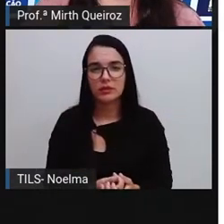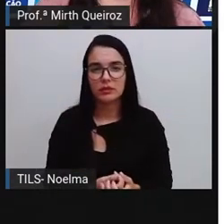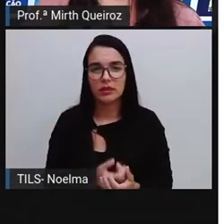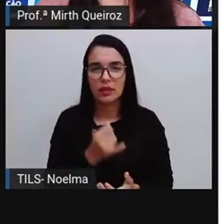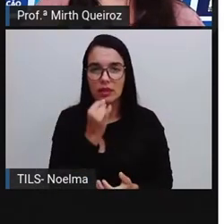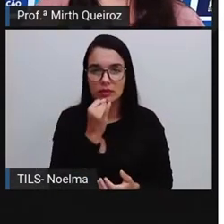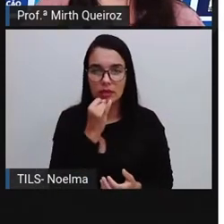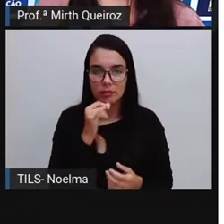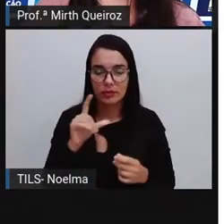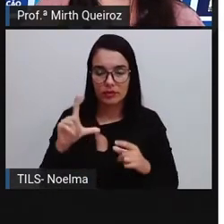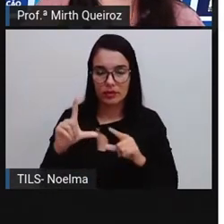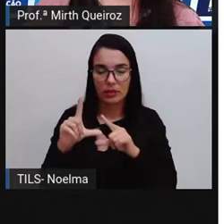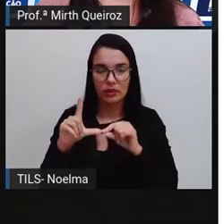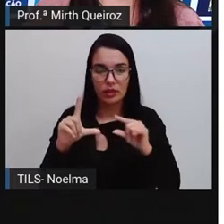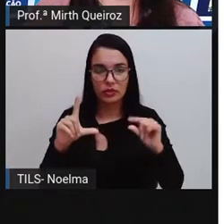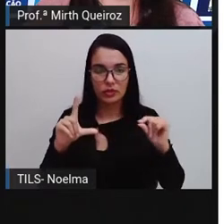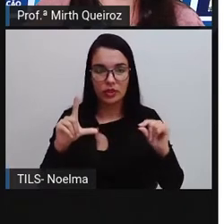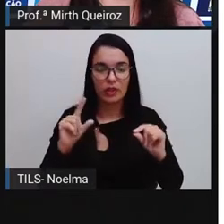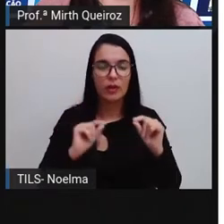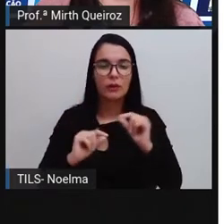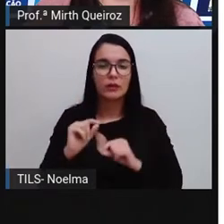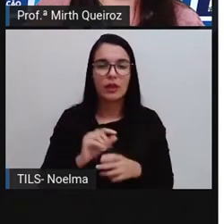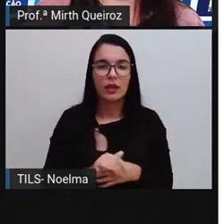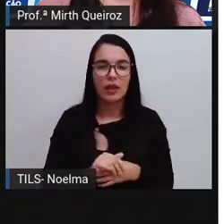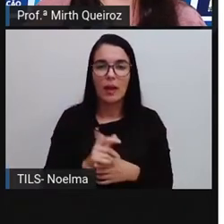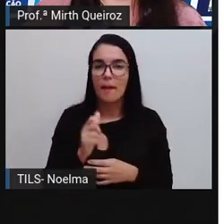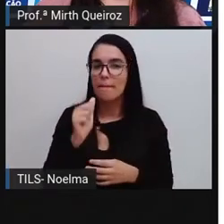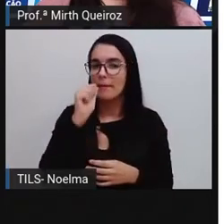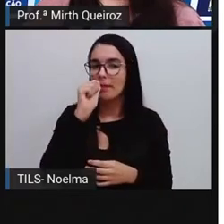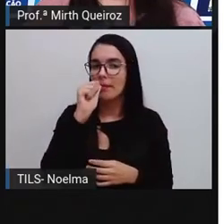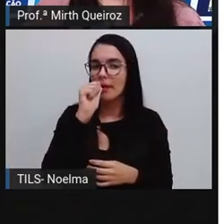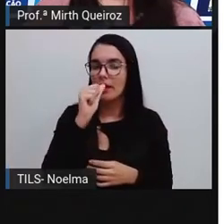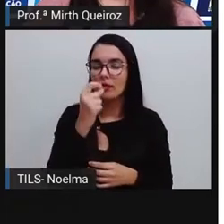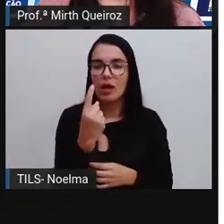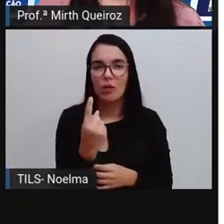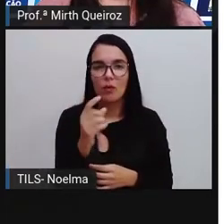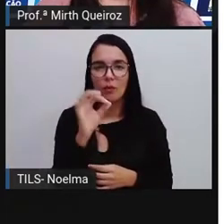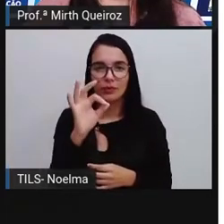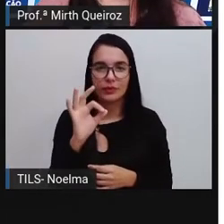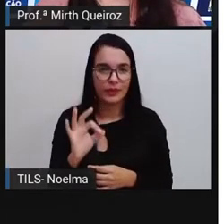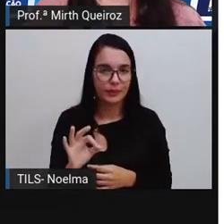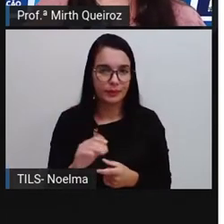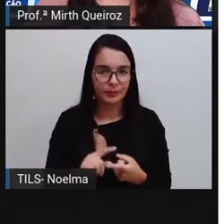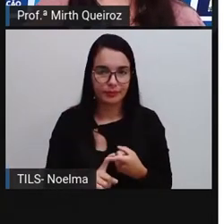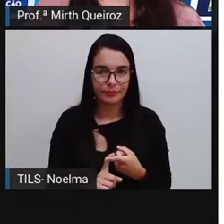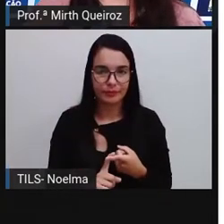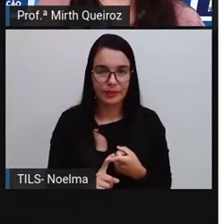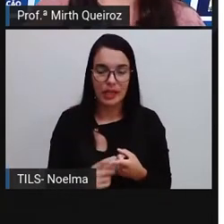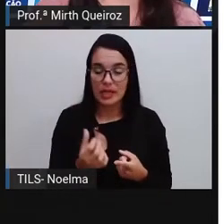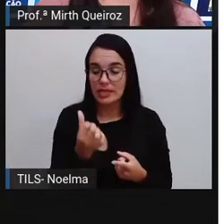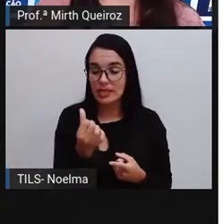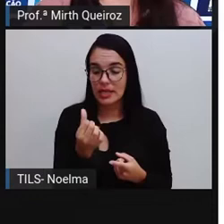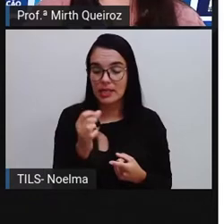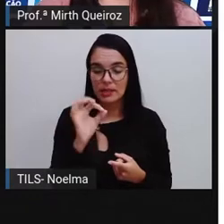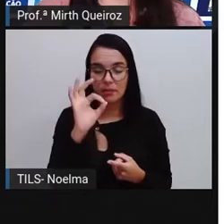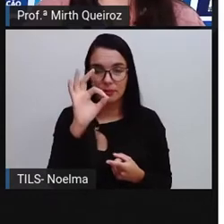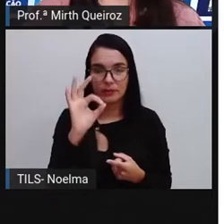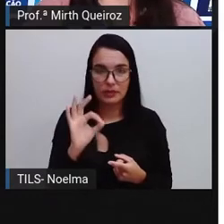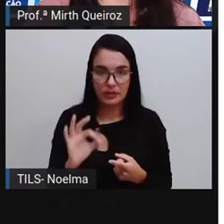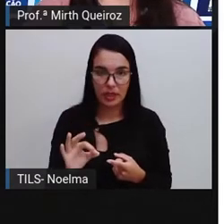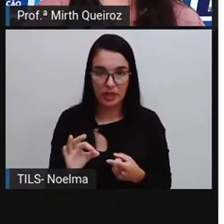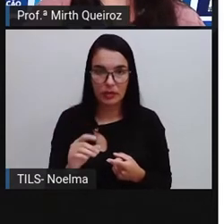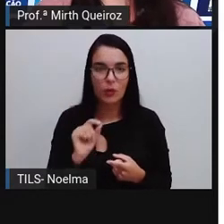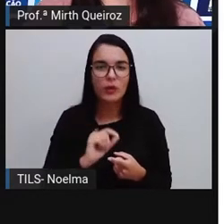água um por cento do que a gente gasta de água em casa é para gente beber Seis por cento